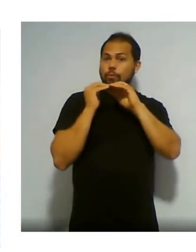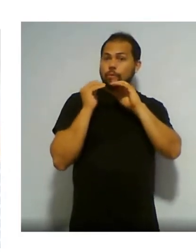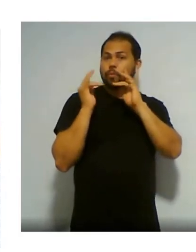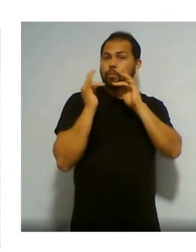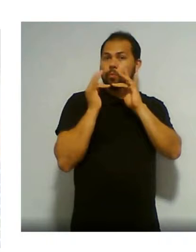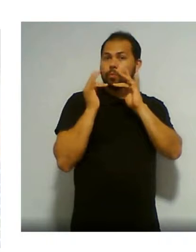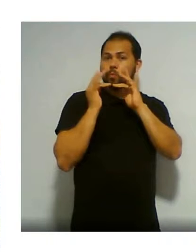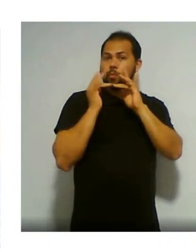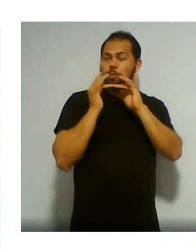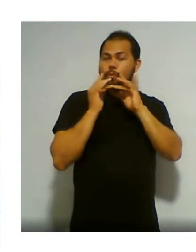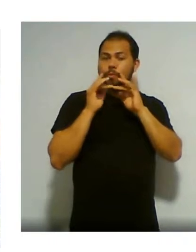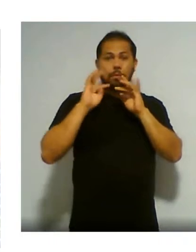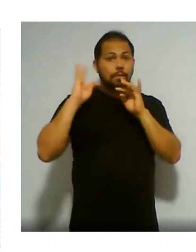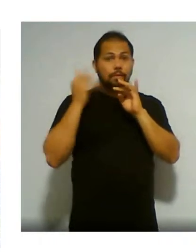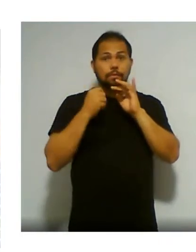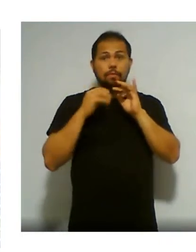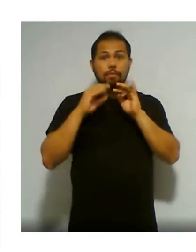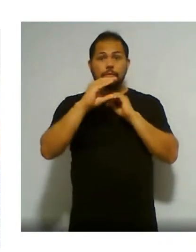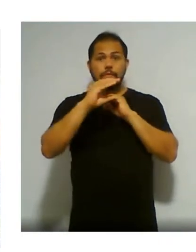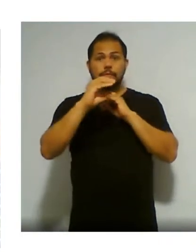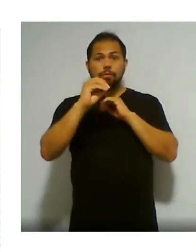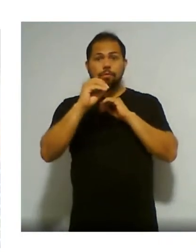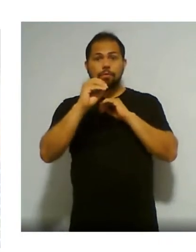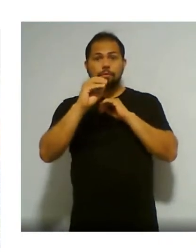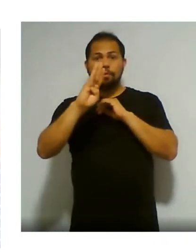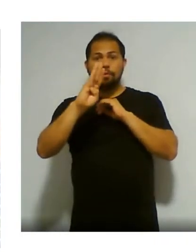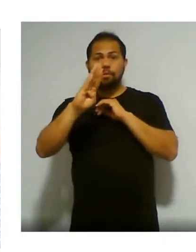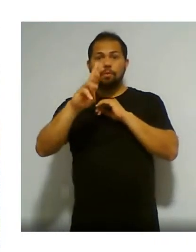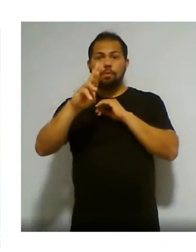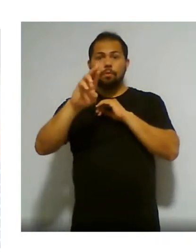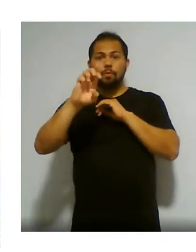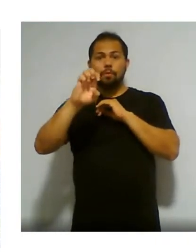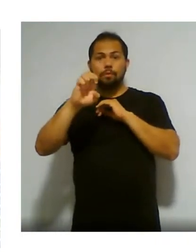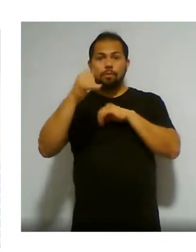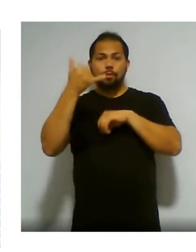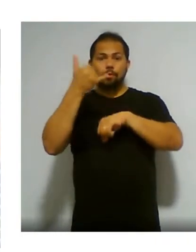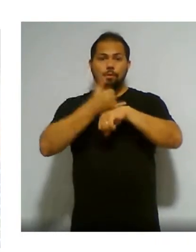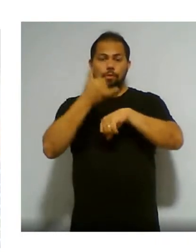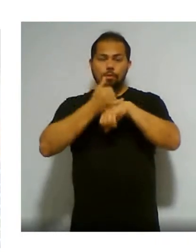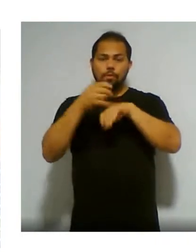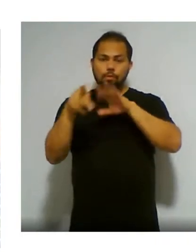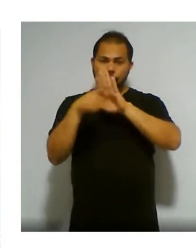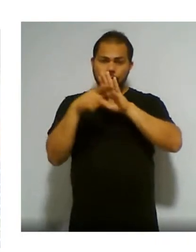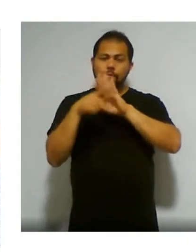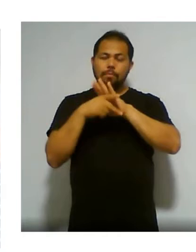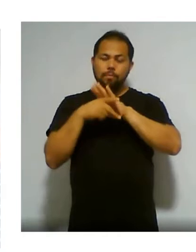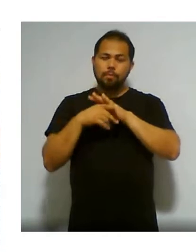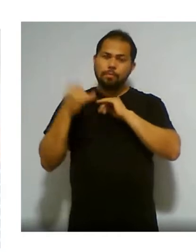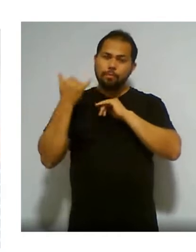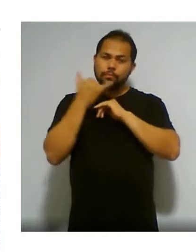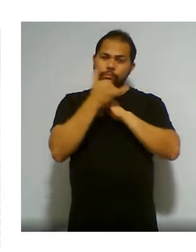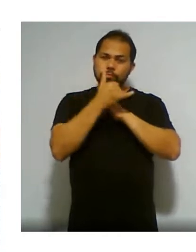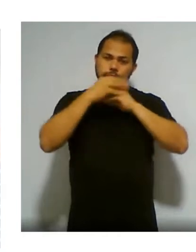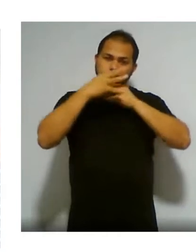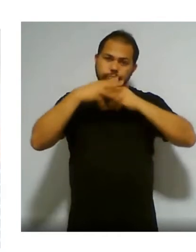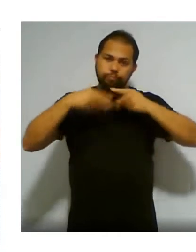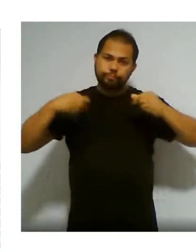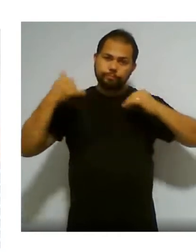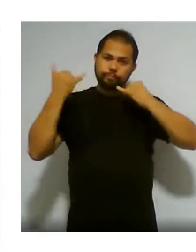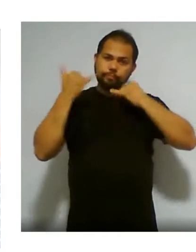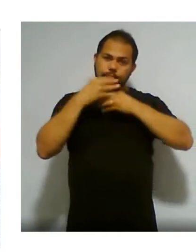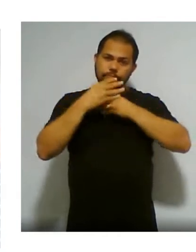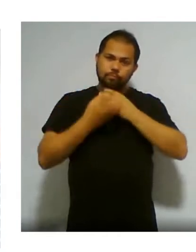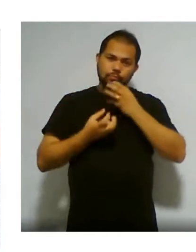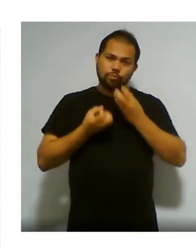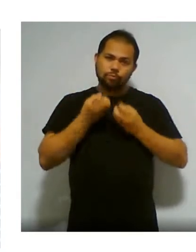de cobre, porque cobre é um ótimo elemento para trabalhar com questões térmicas, né, para dissipar calor, etc. Né? Então, o que vai ficar em